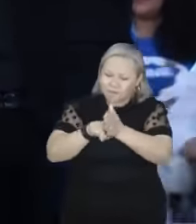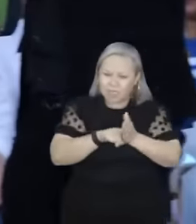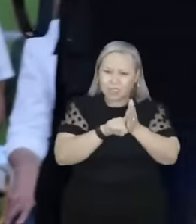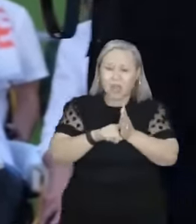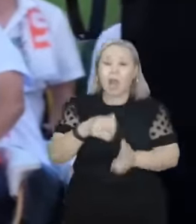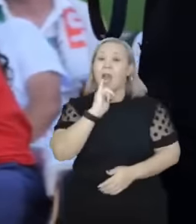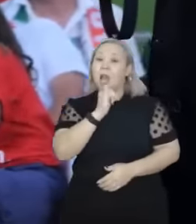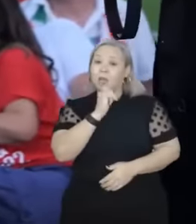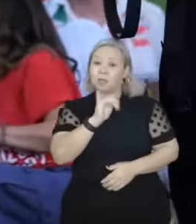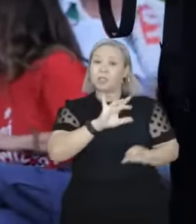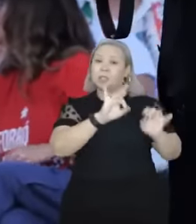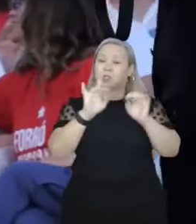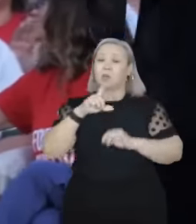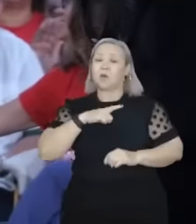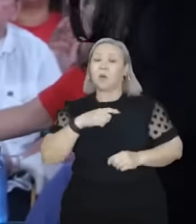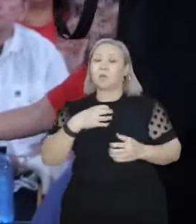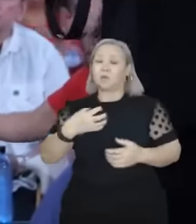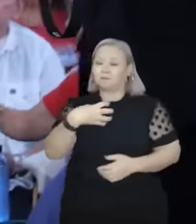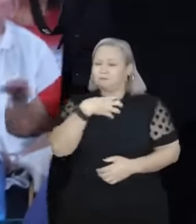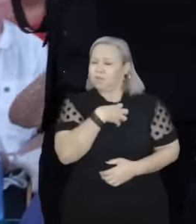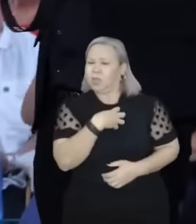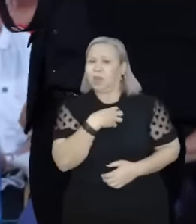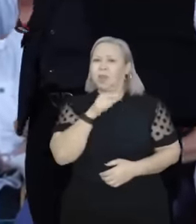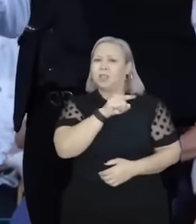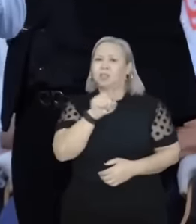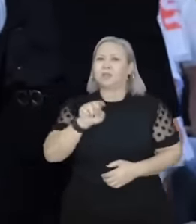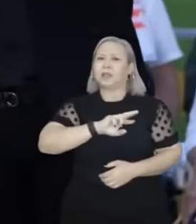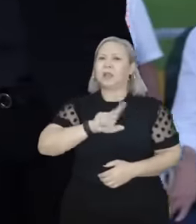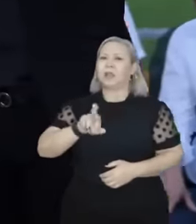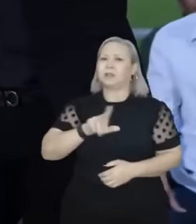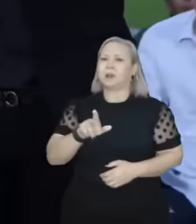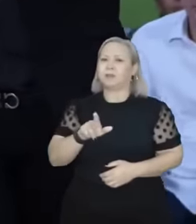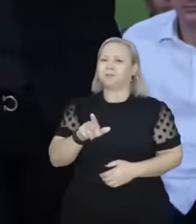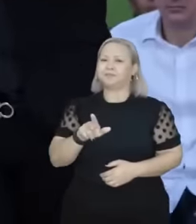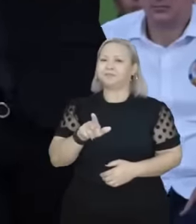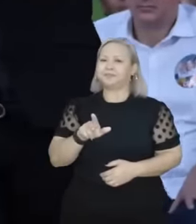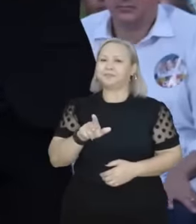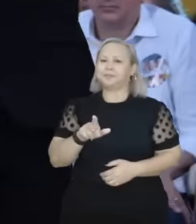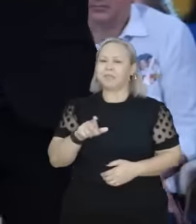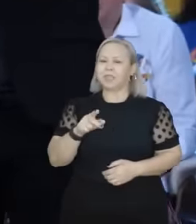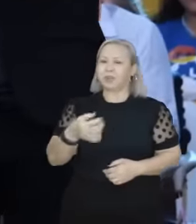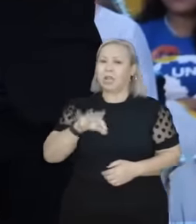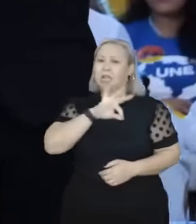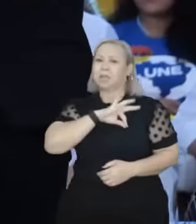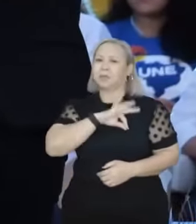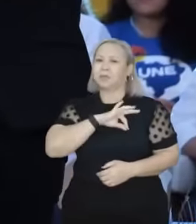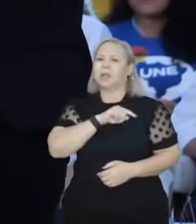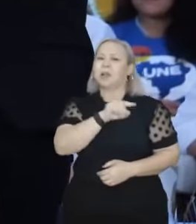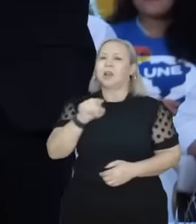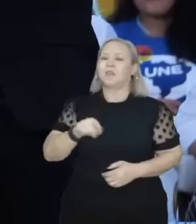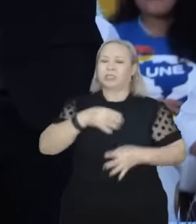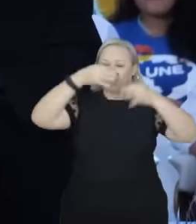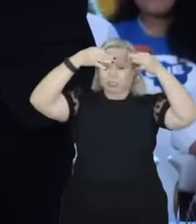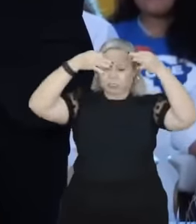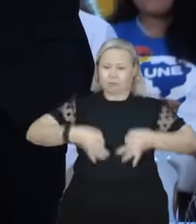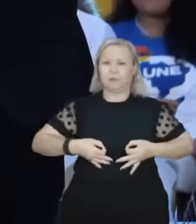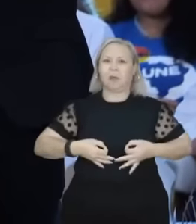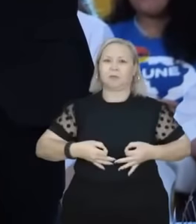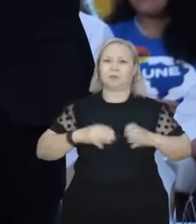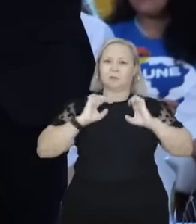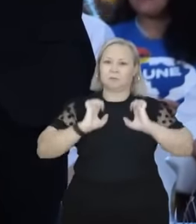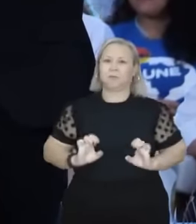de você não cair na polícia, é você ser honesto. Seja honesto. Vocês